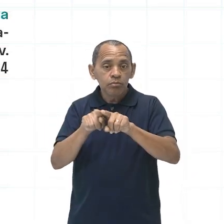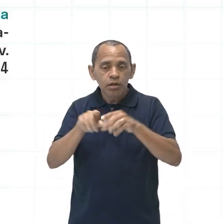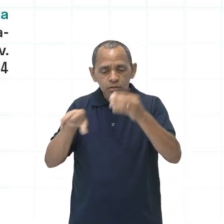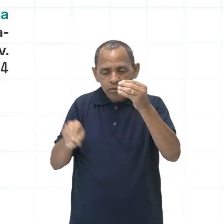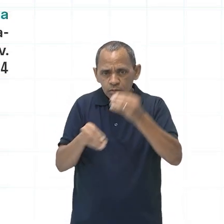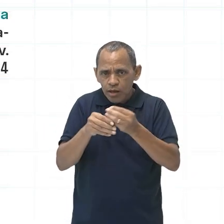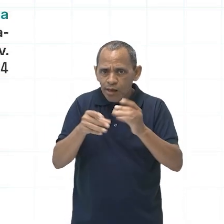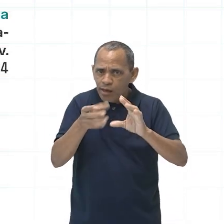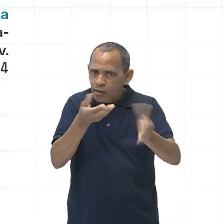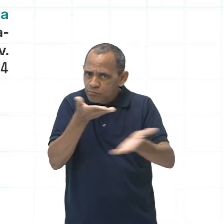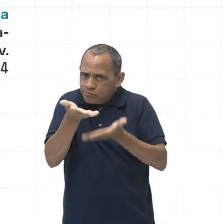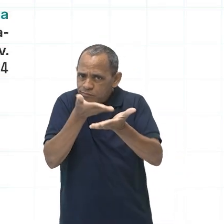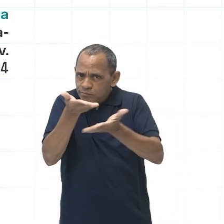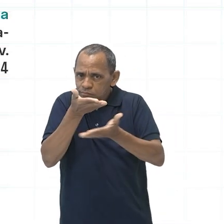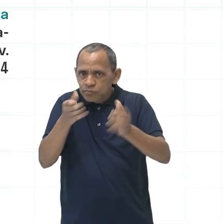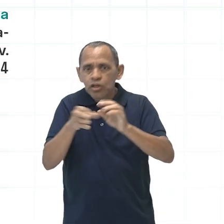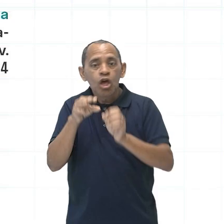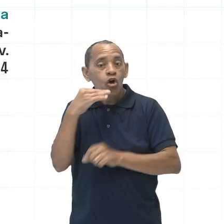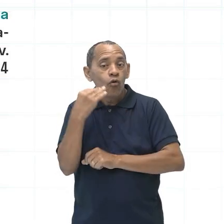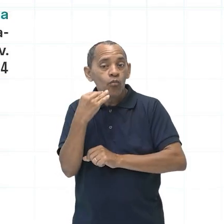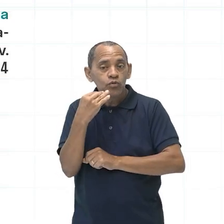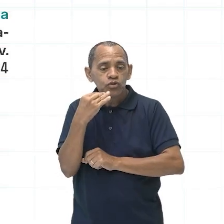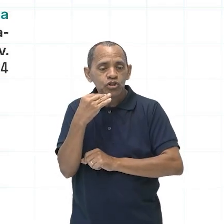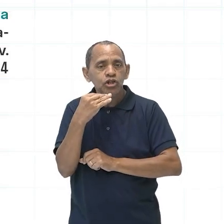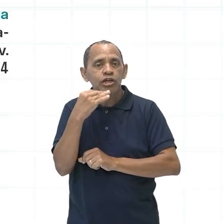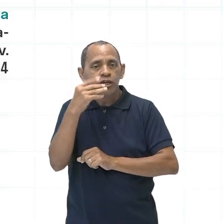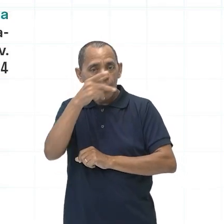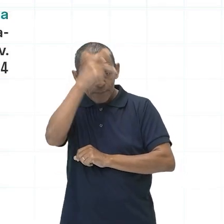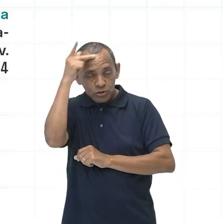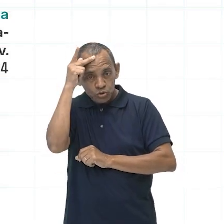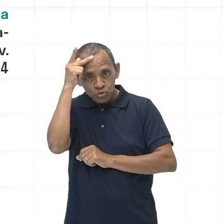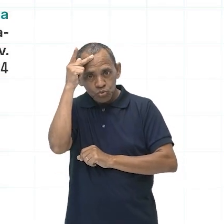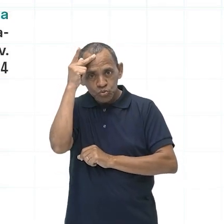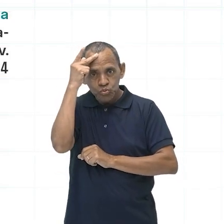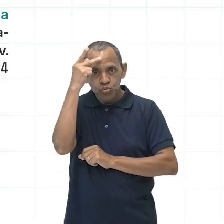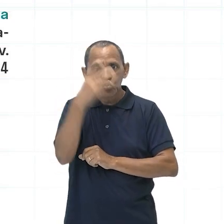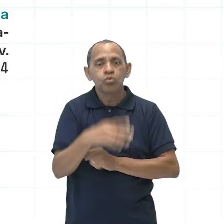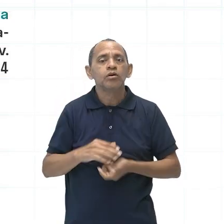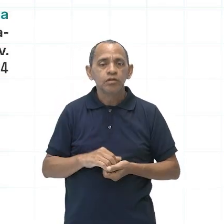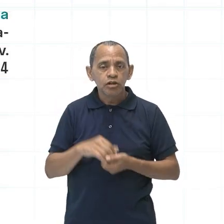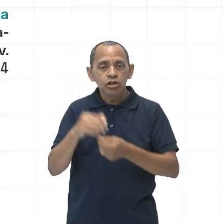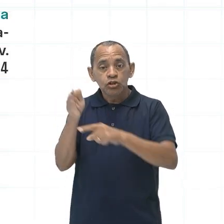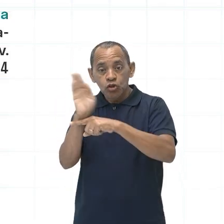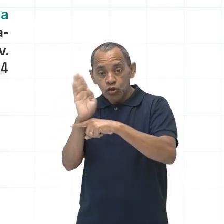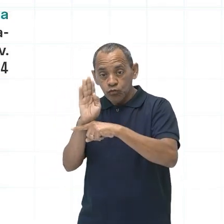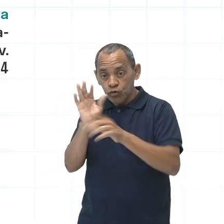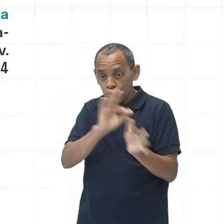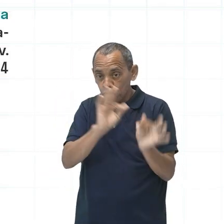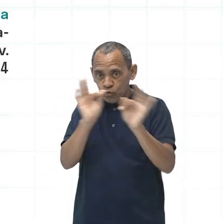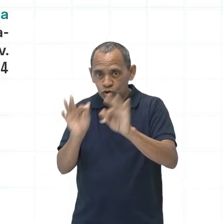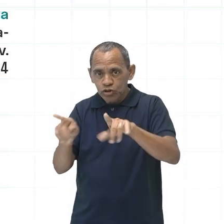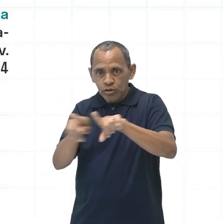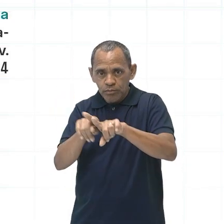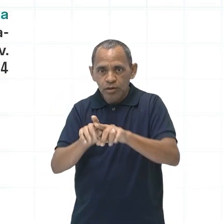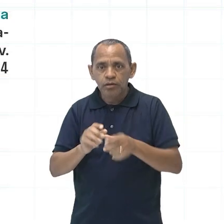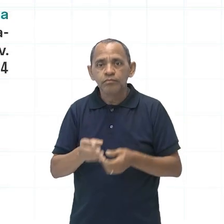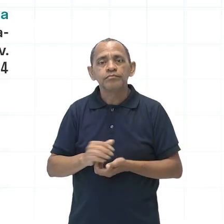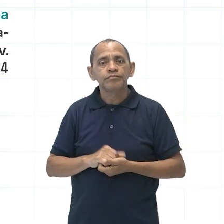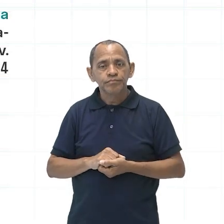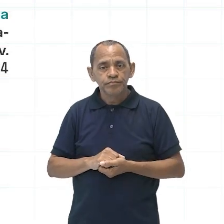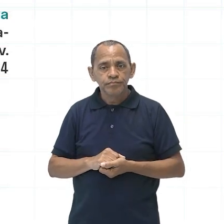finalidade do texto, que é convencer o receptor a aceitar uma ideia. E foi exatamente isso que nós vimos no nosso